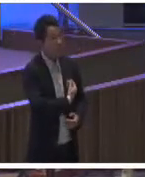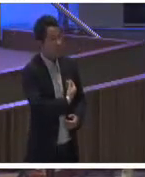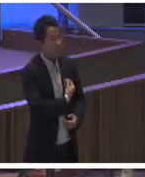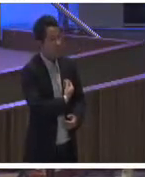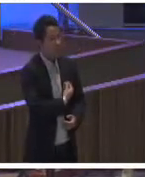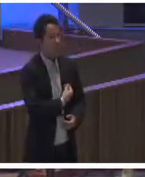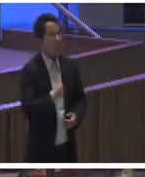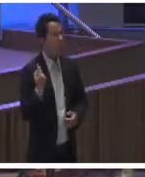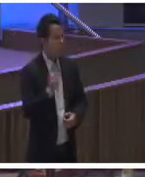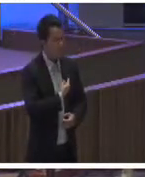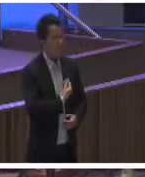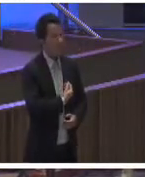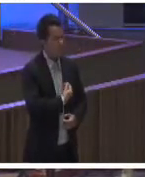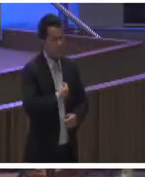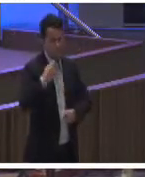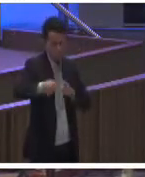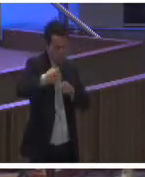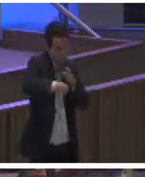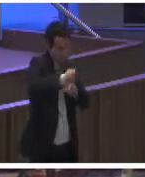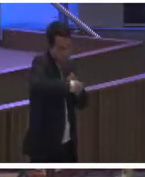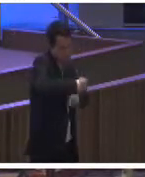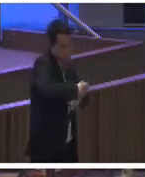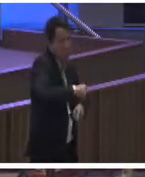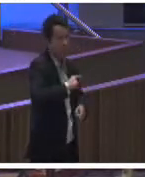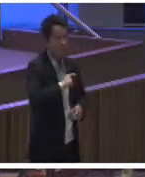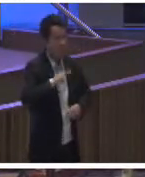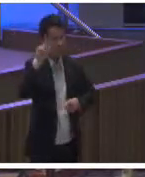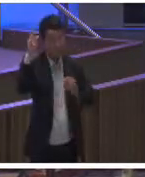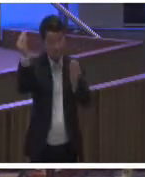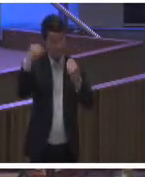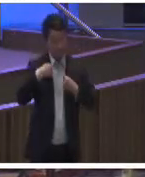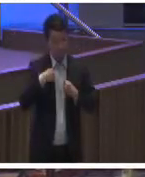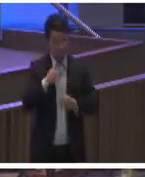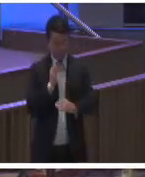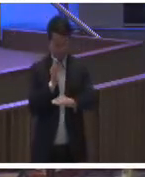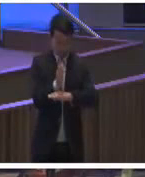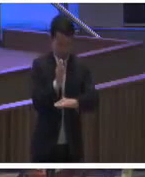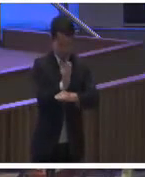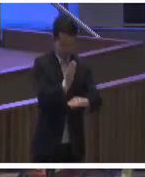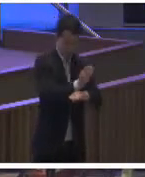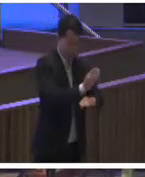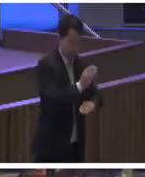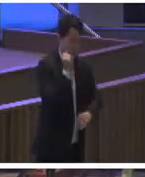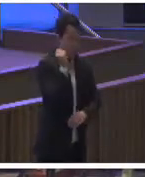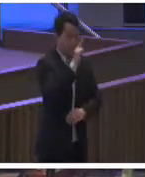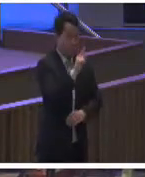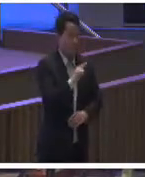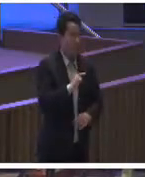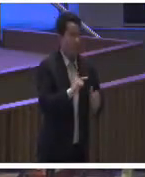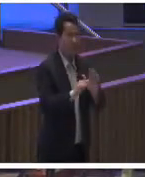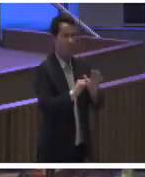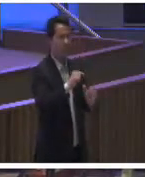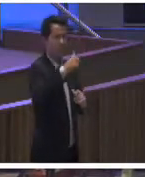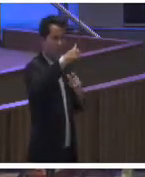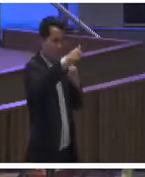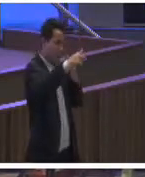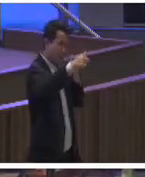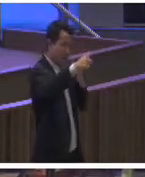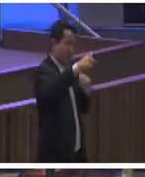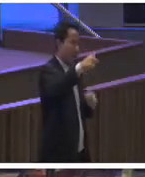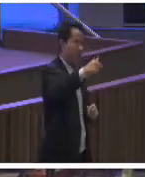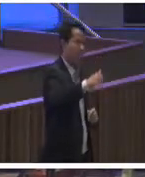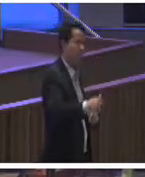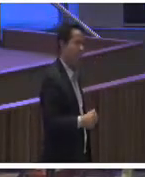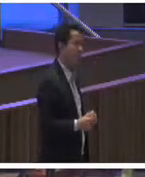gente demonstre as credenciais de Deus, vai aparecer no versículo 7, onde diz assim: